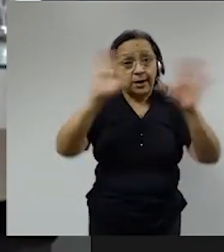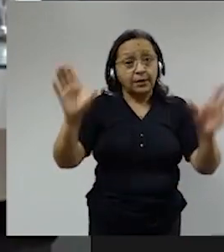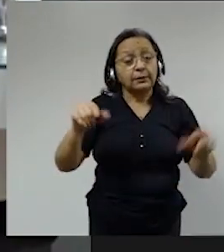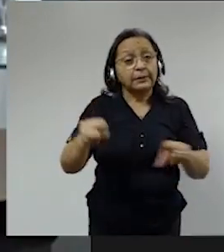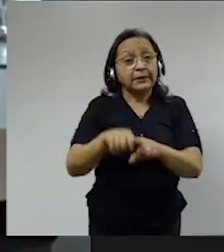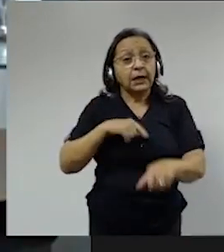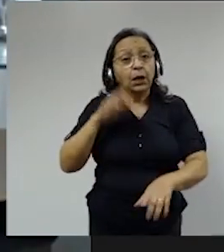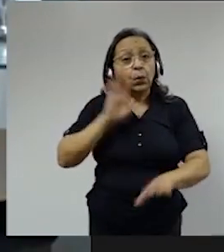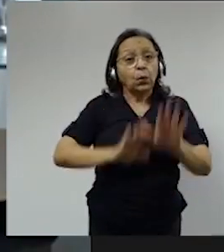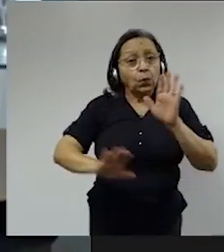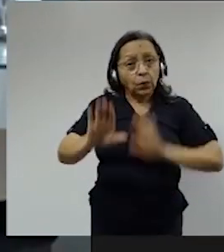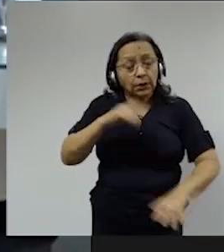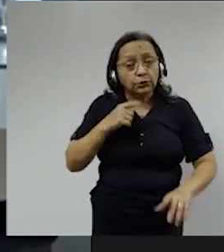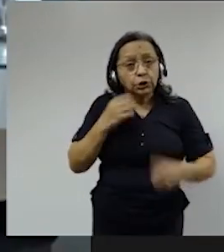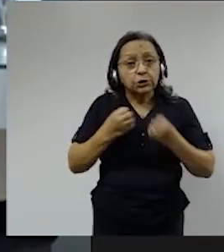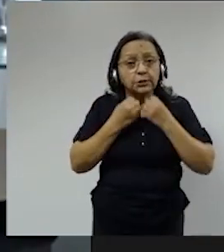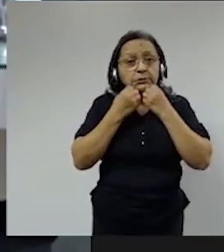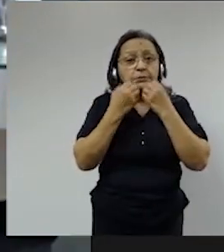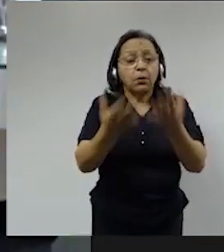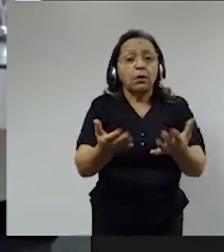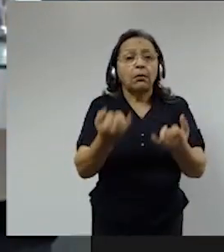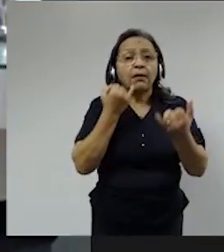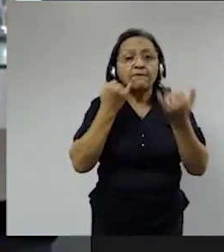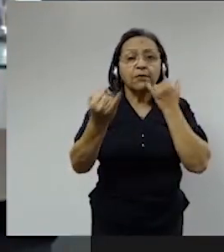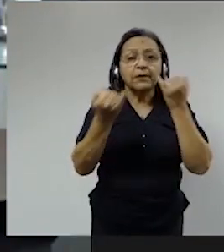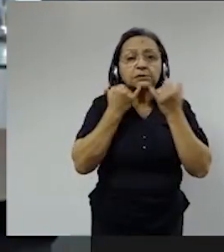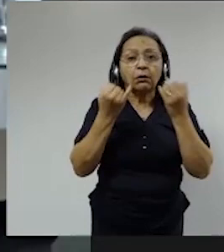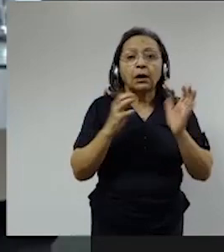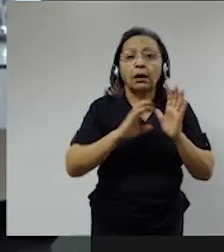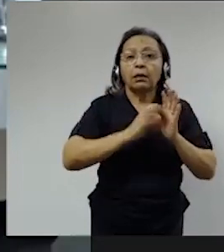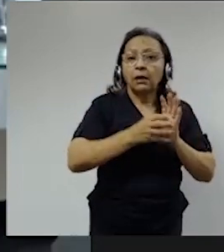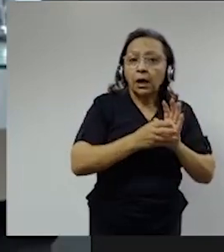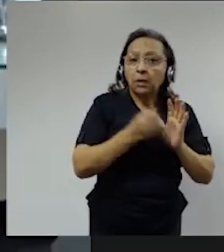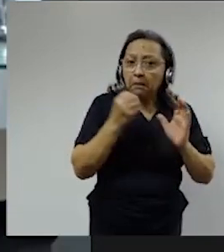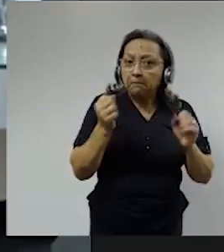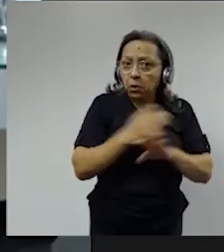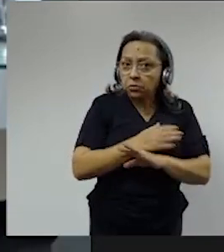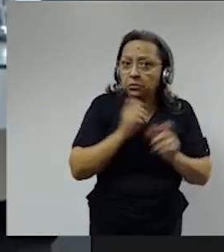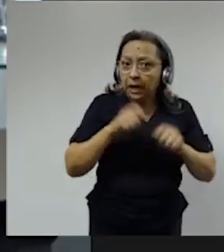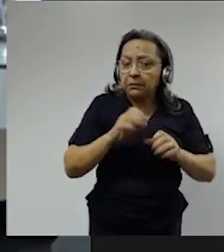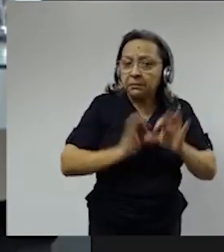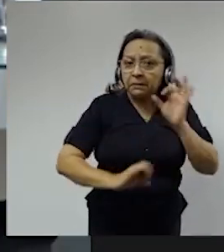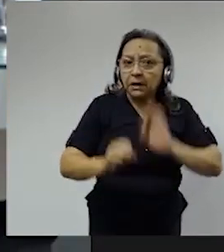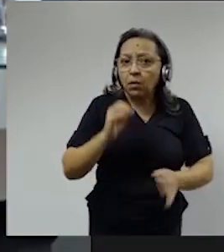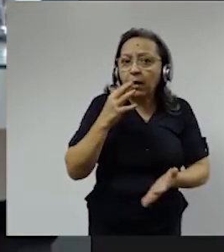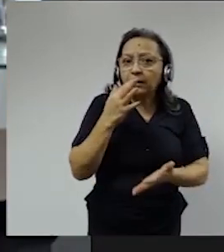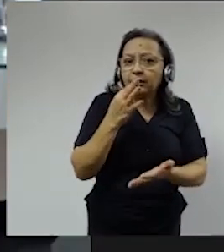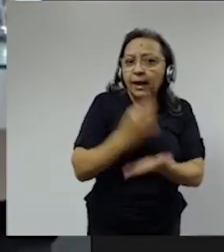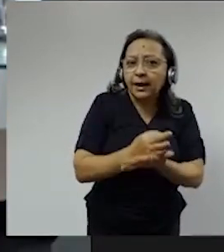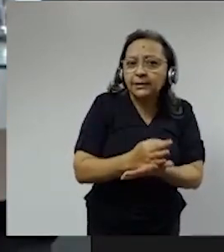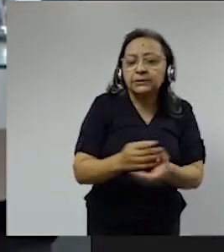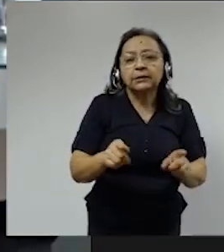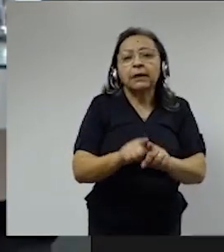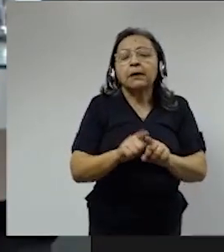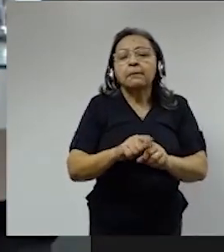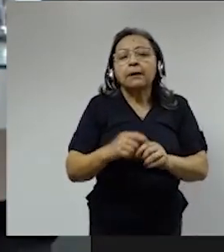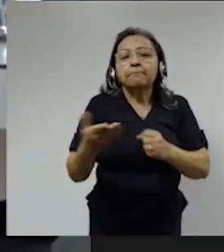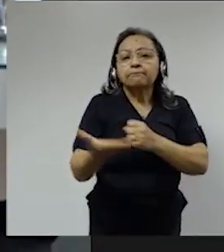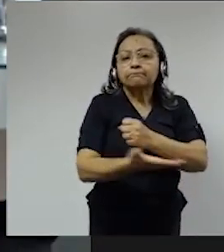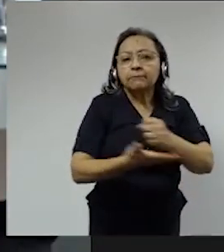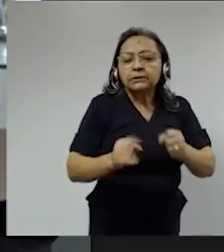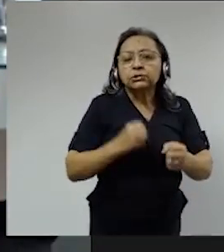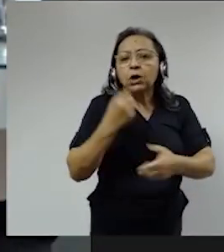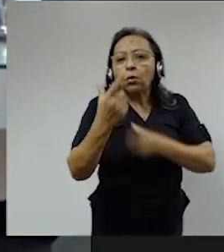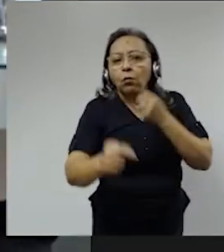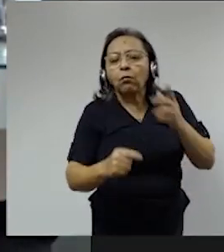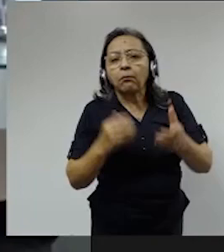a gente expõe os nossos dados. Aquele dado ali está sendo importante para preparar uma tese, para fundamentar a base de algum equipamento, de